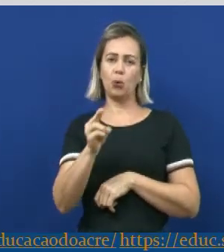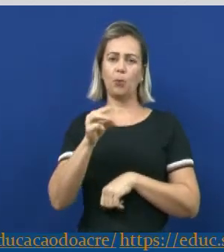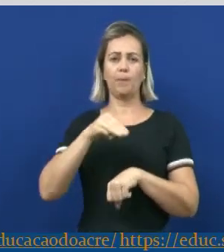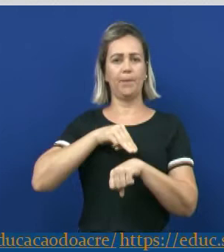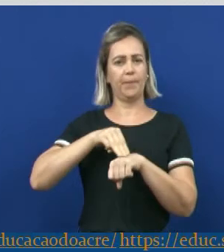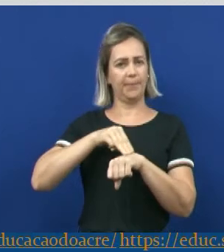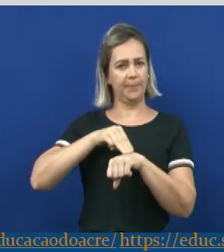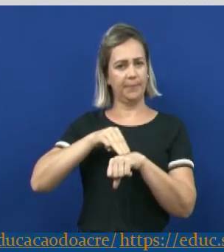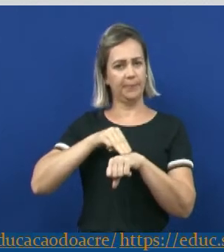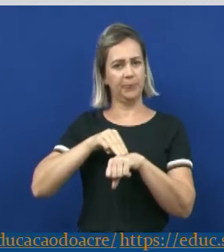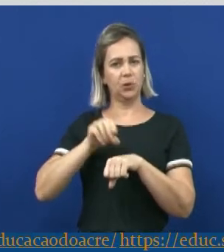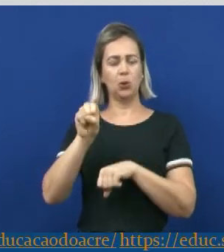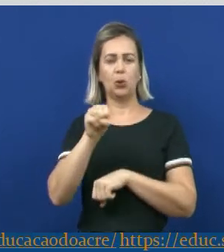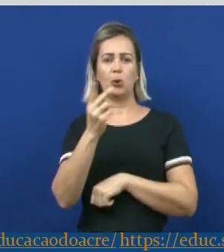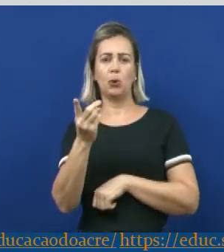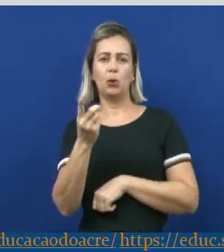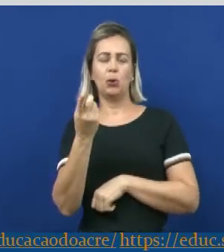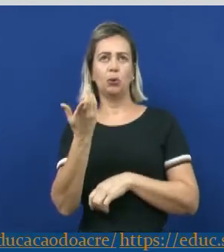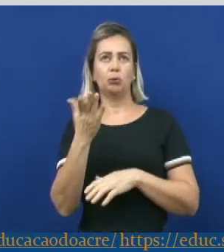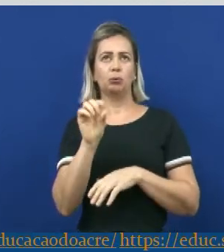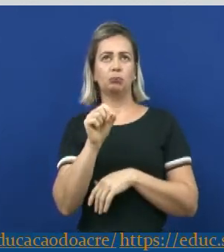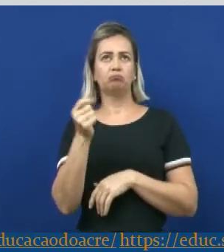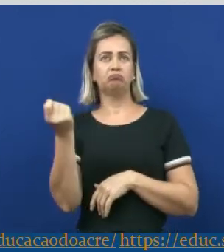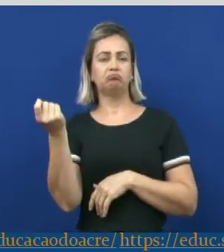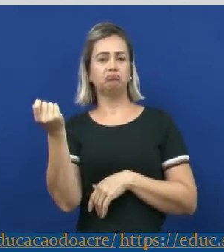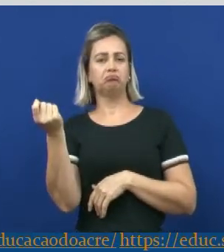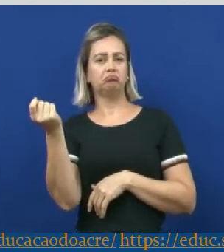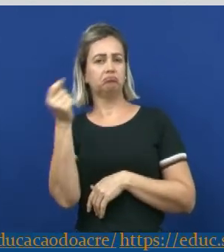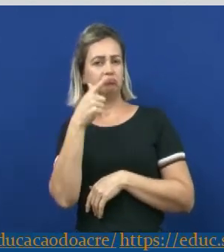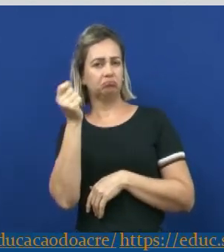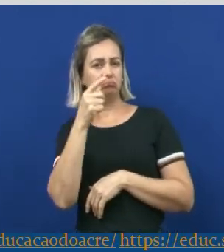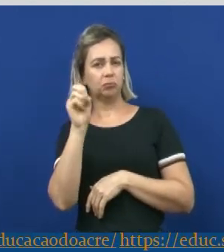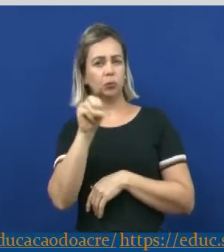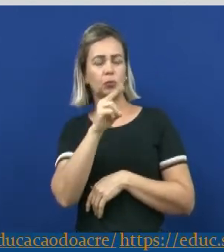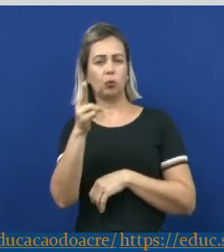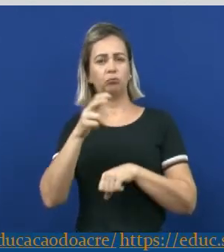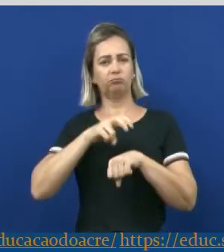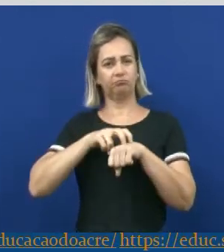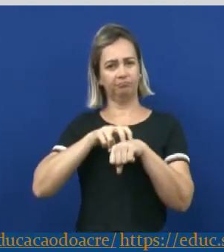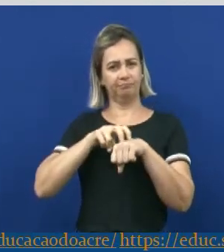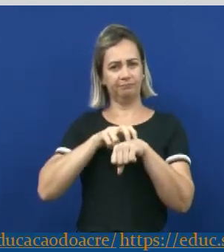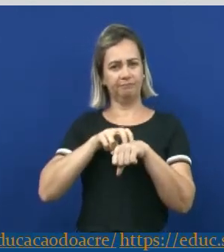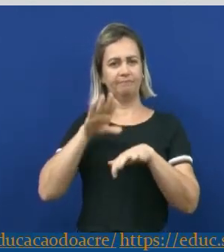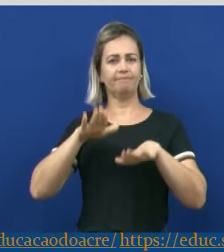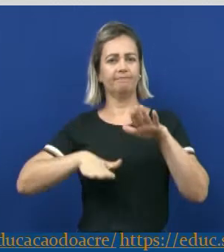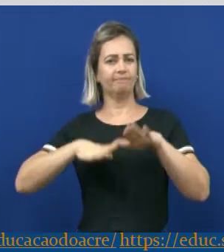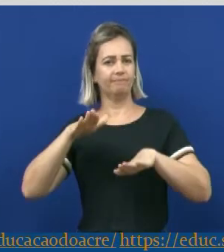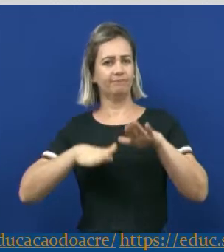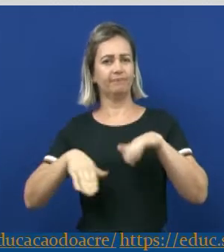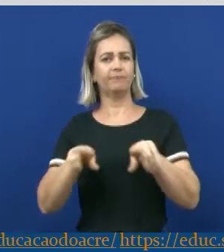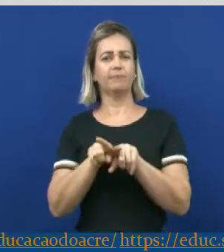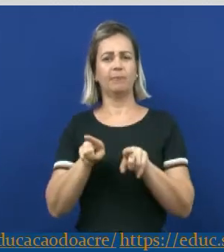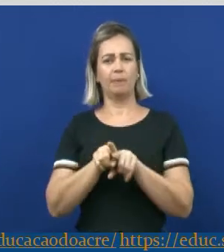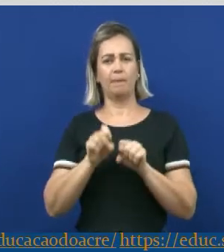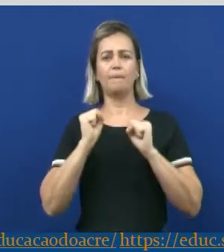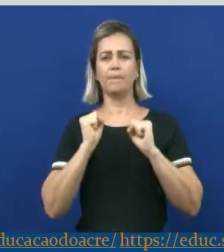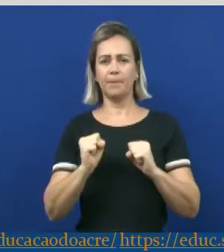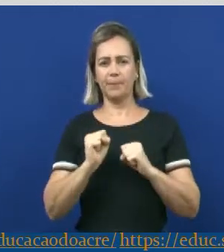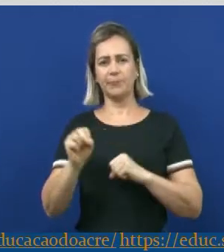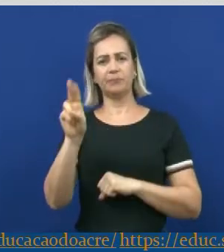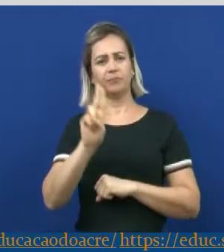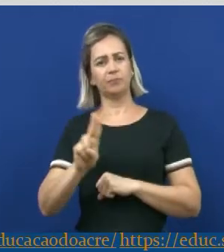Marrones, verdes ou azules, certo? E por último aí, ó, eu posso utilizar também com o verbo tener.